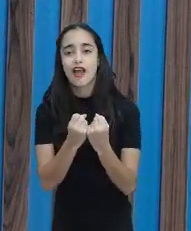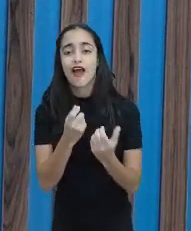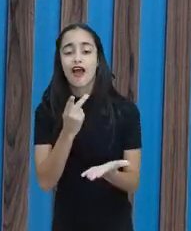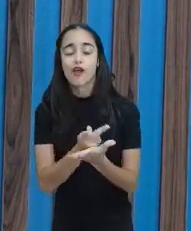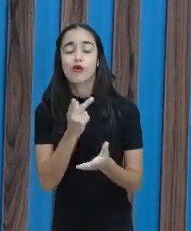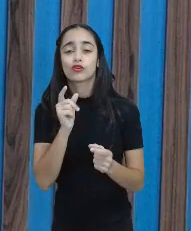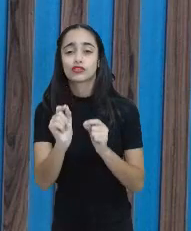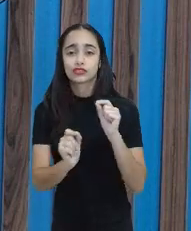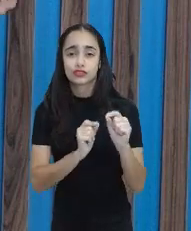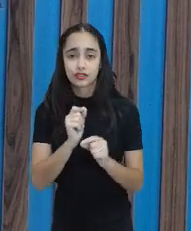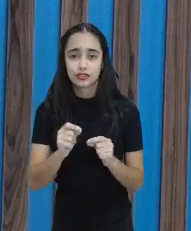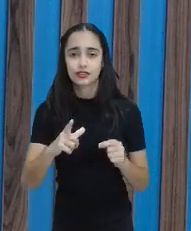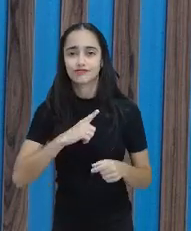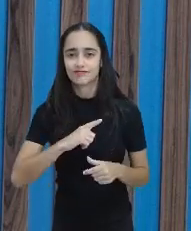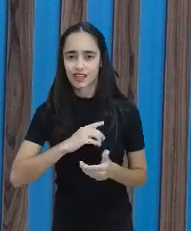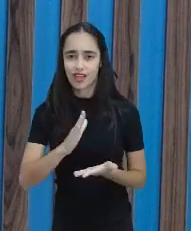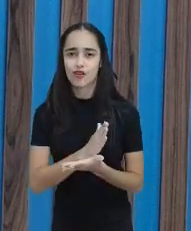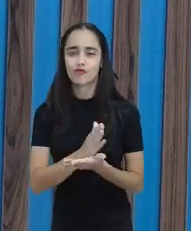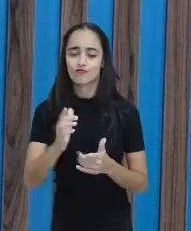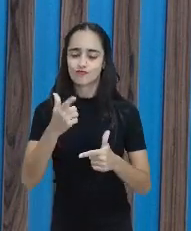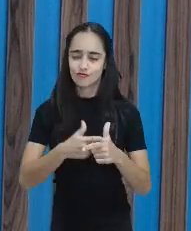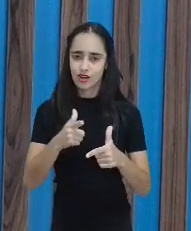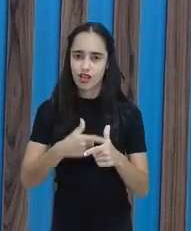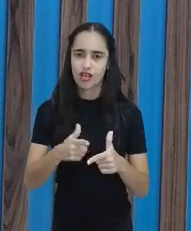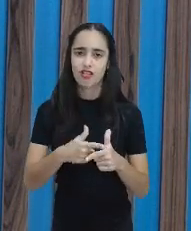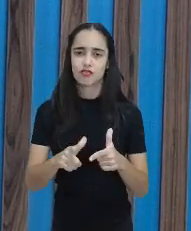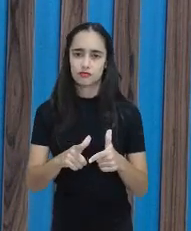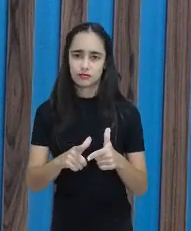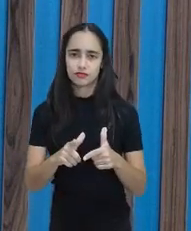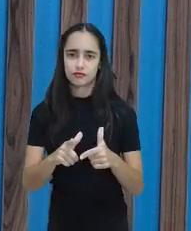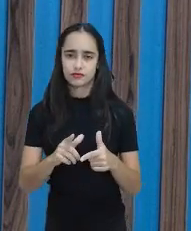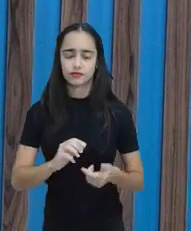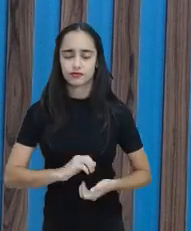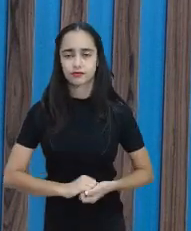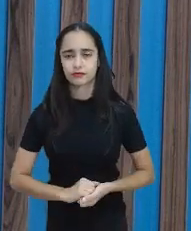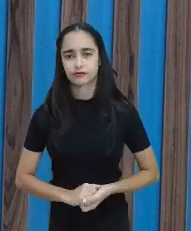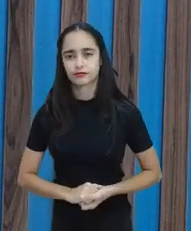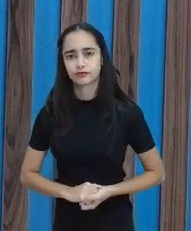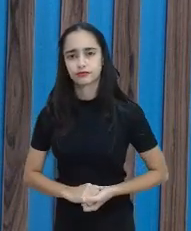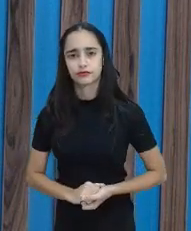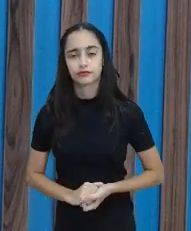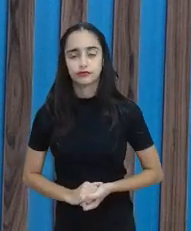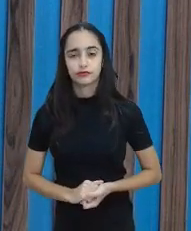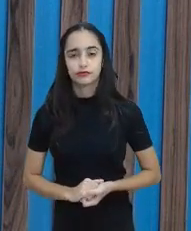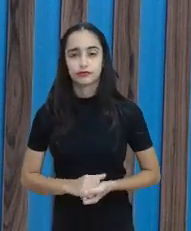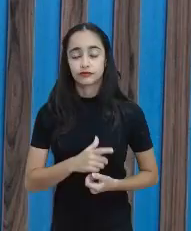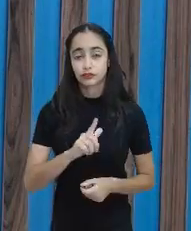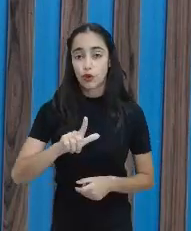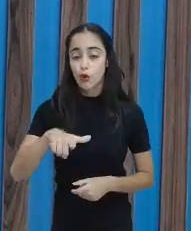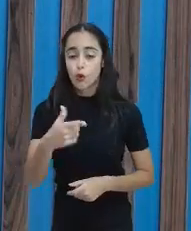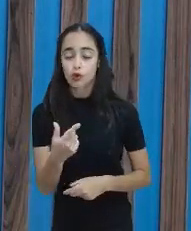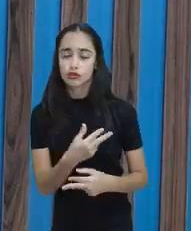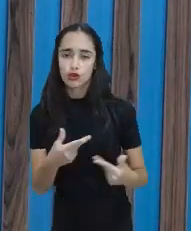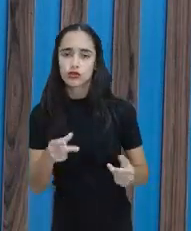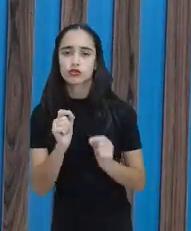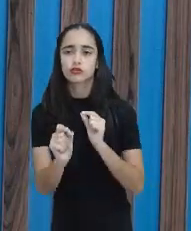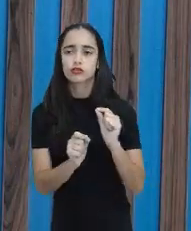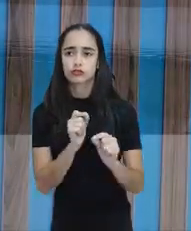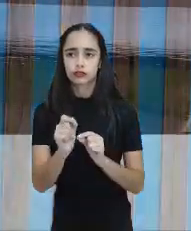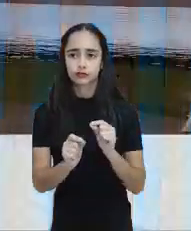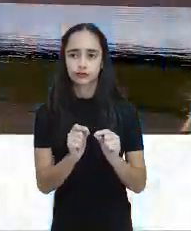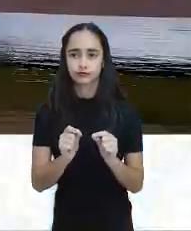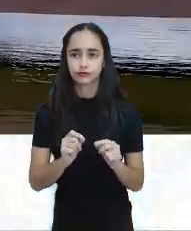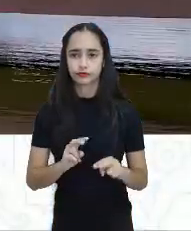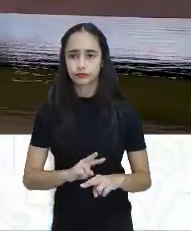criando essa questão aí das desigualdades sociais, ok? Outra questão, né, as